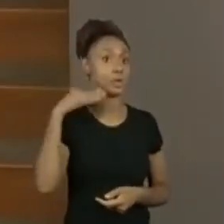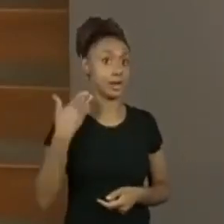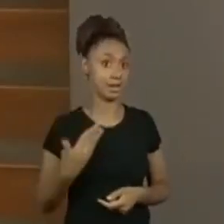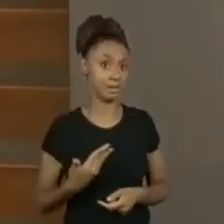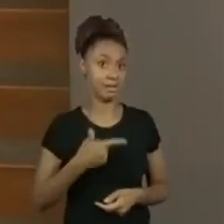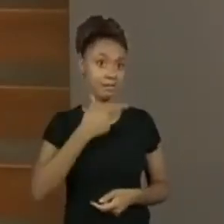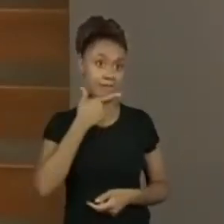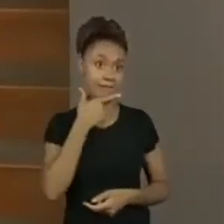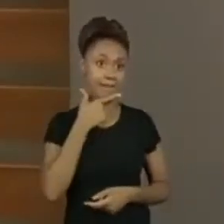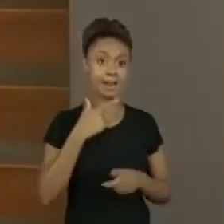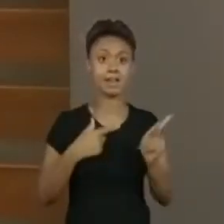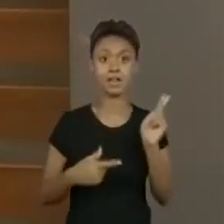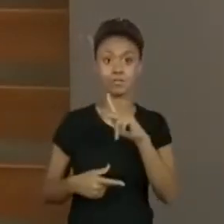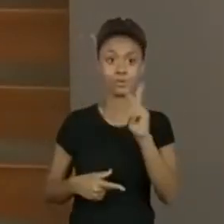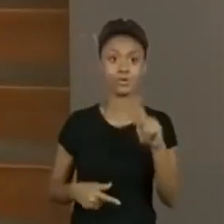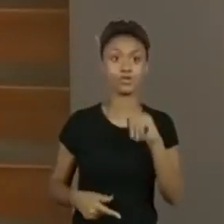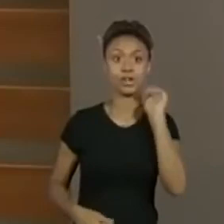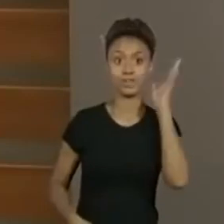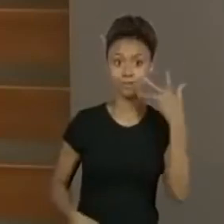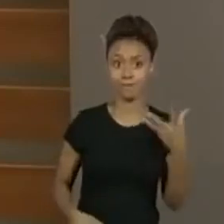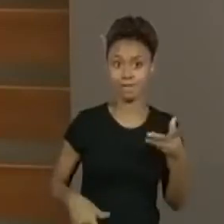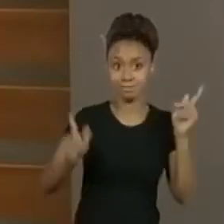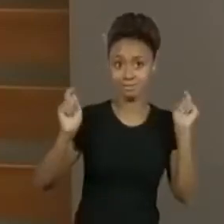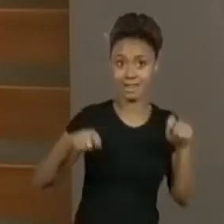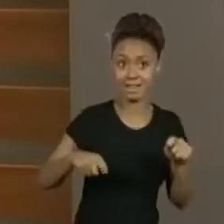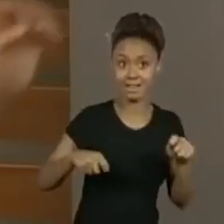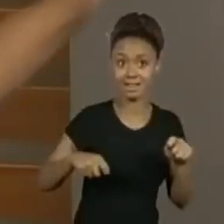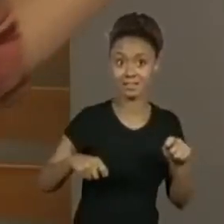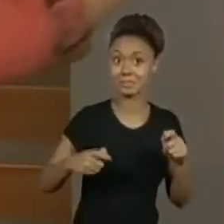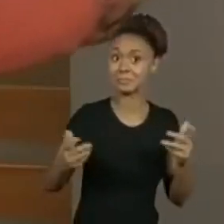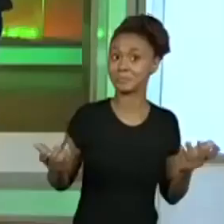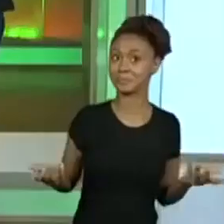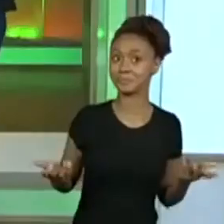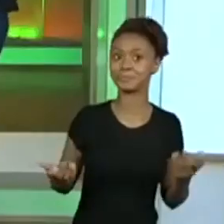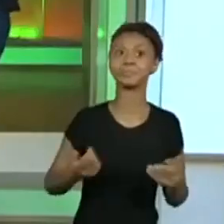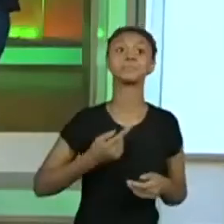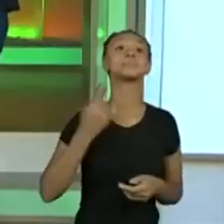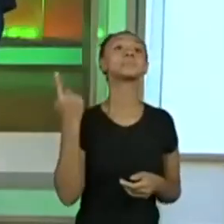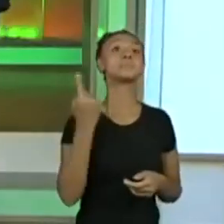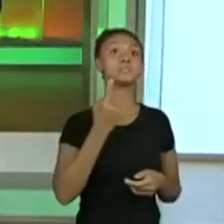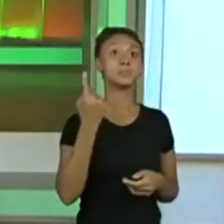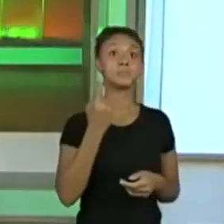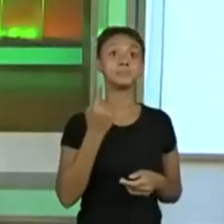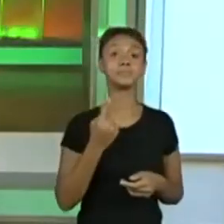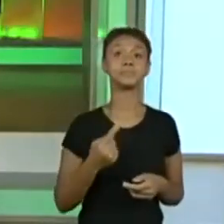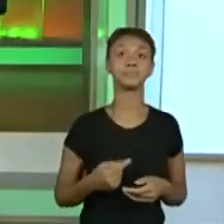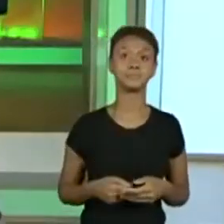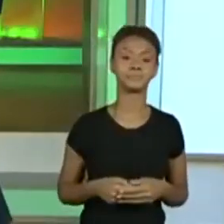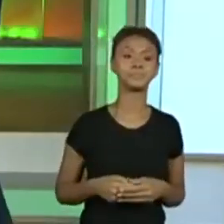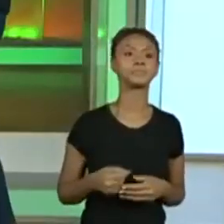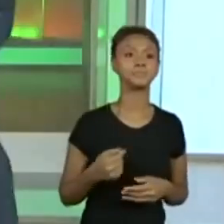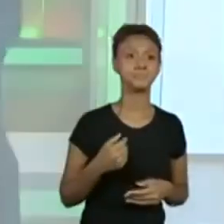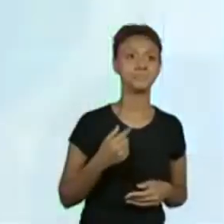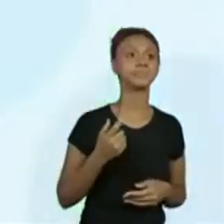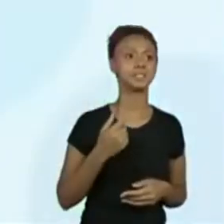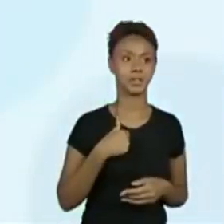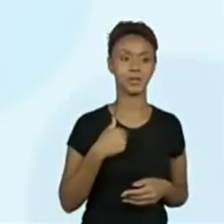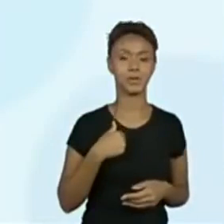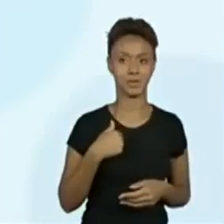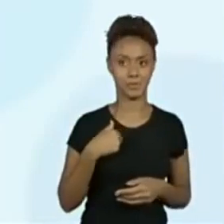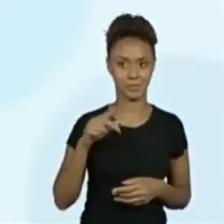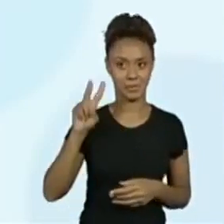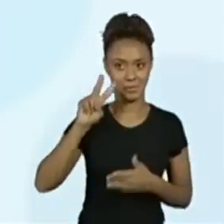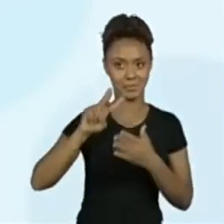para perceber? Vocês conseguem ensinar alguém? Então, primeira coisa, professora, vamos lá, ó. Peraí que eu vou ler para eles, Por tá? favor, leia